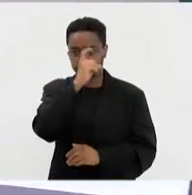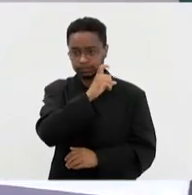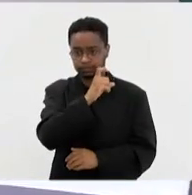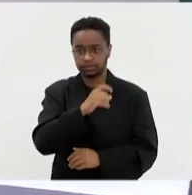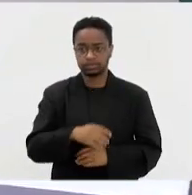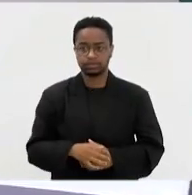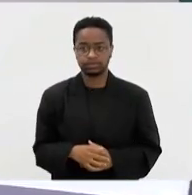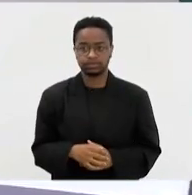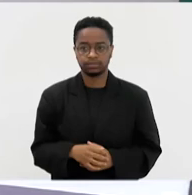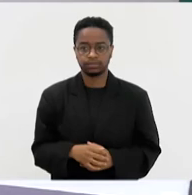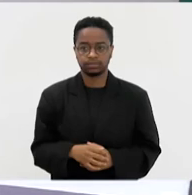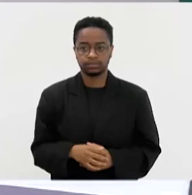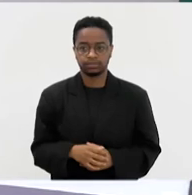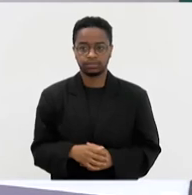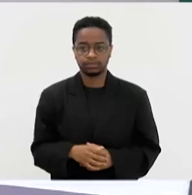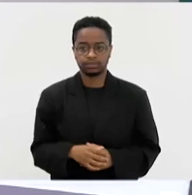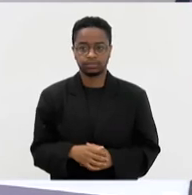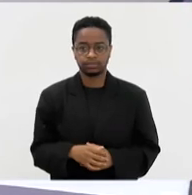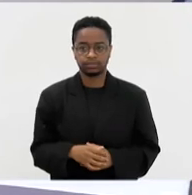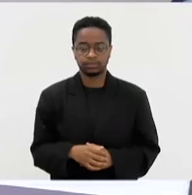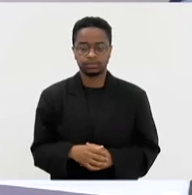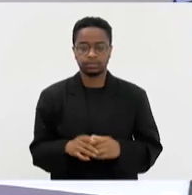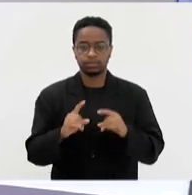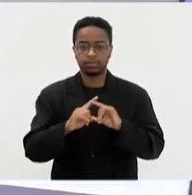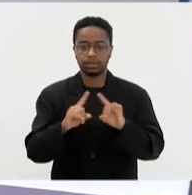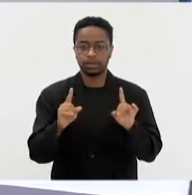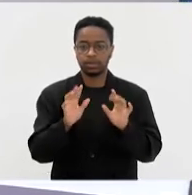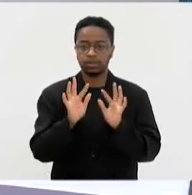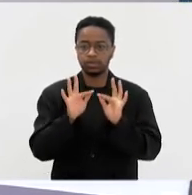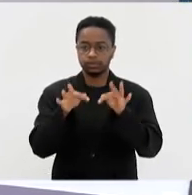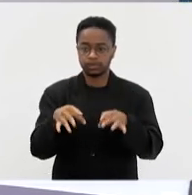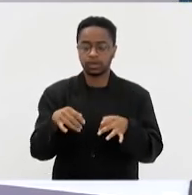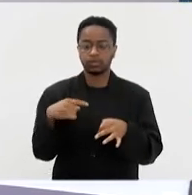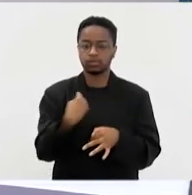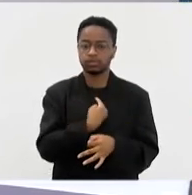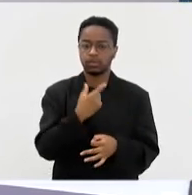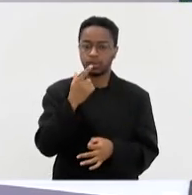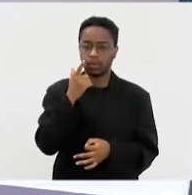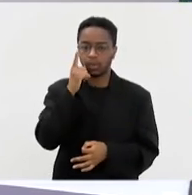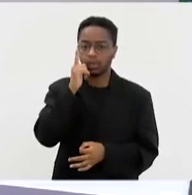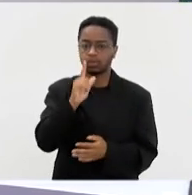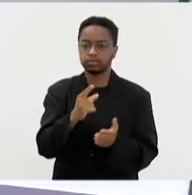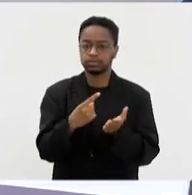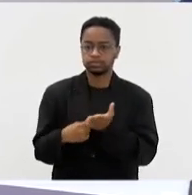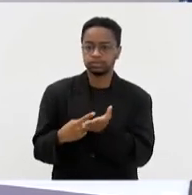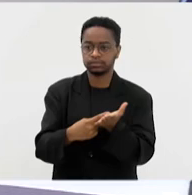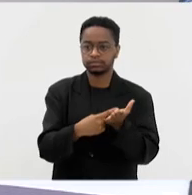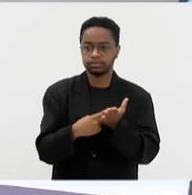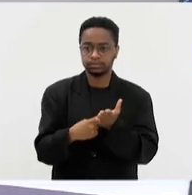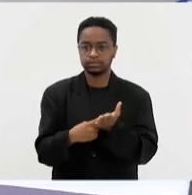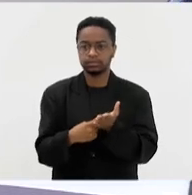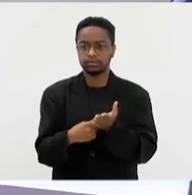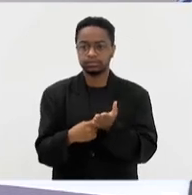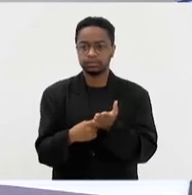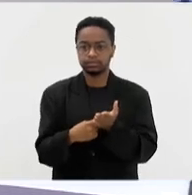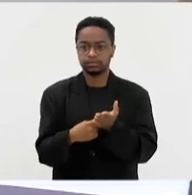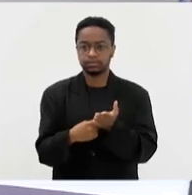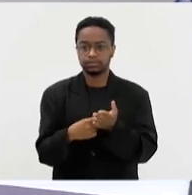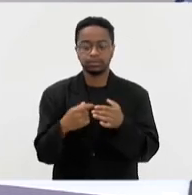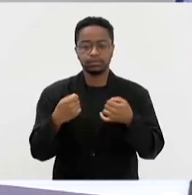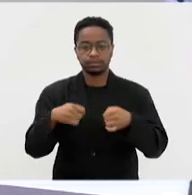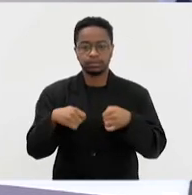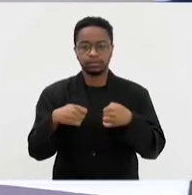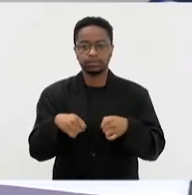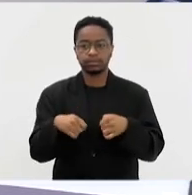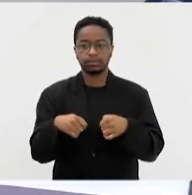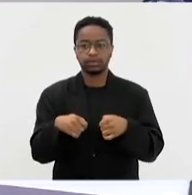ideologias diferentes, mas no final a gente chegou a um acordo que temos que baixar um pouco a ideologia e colocar o